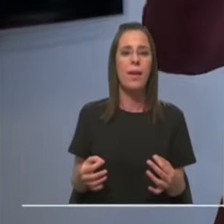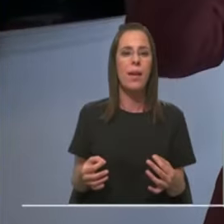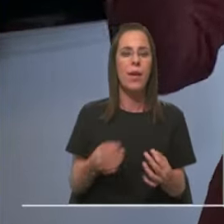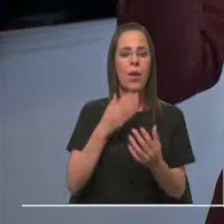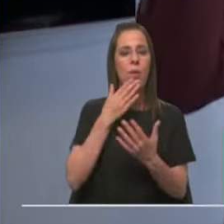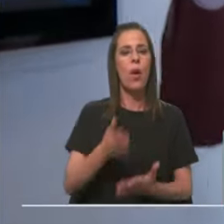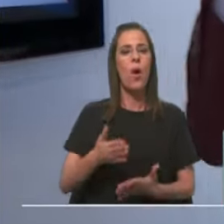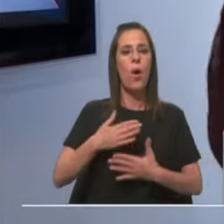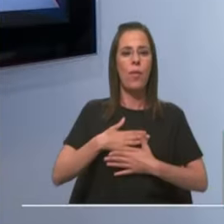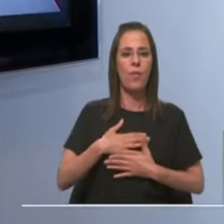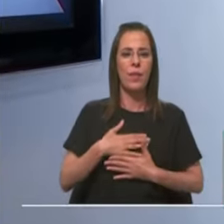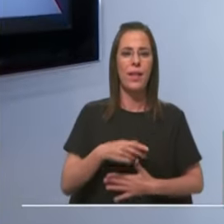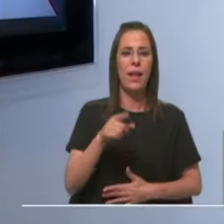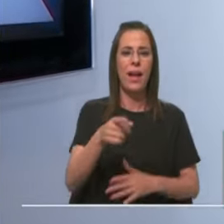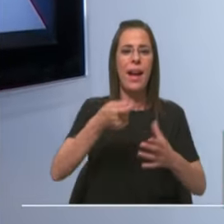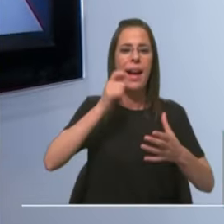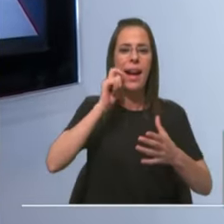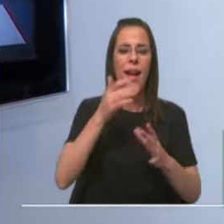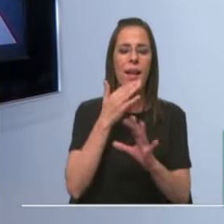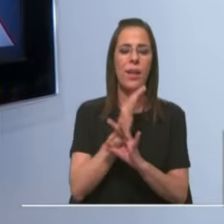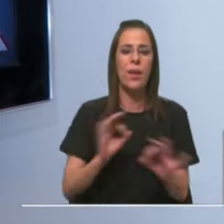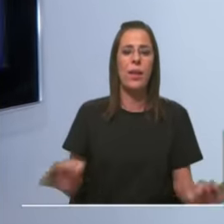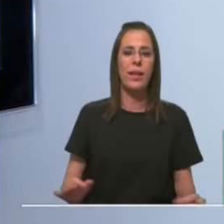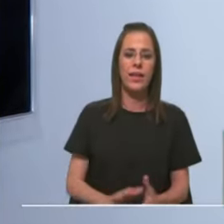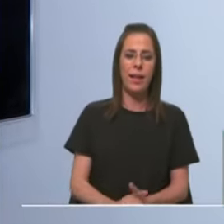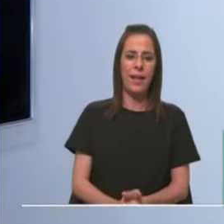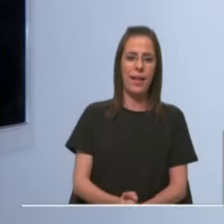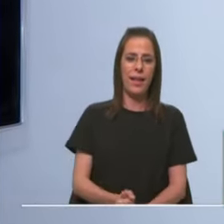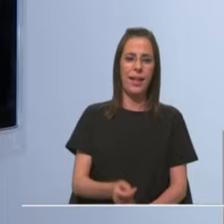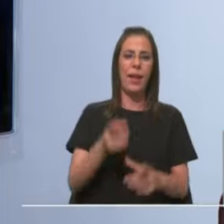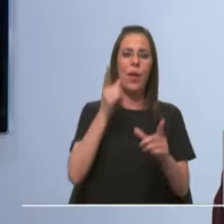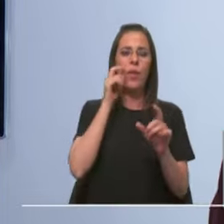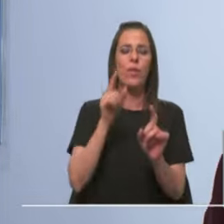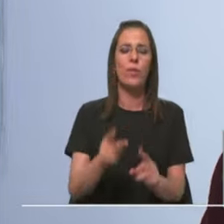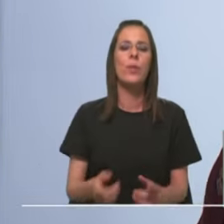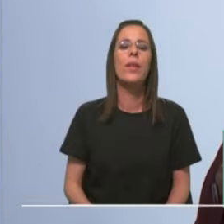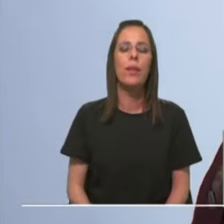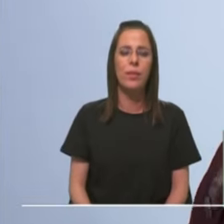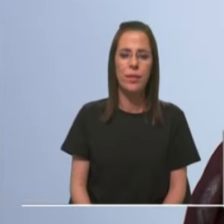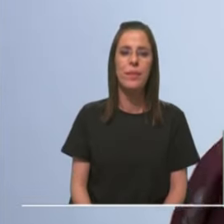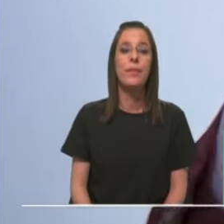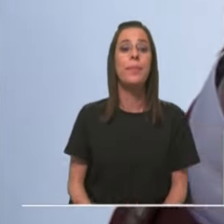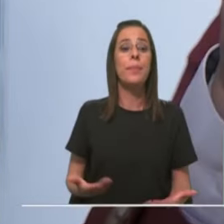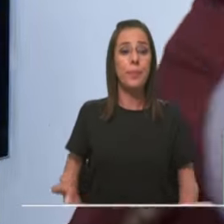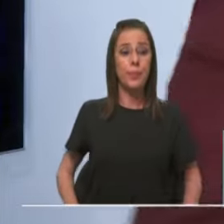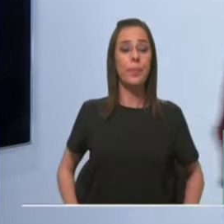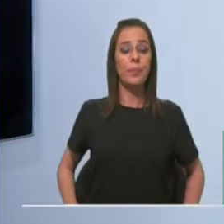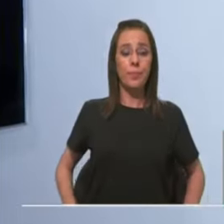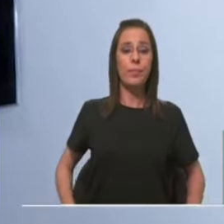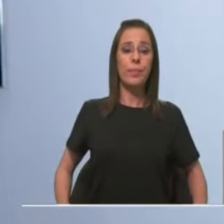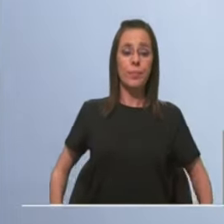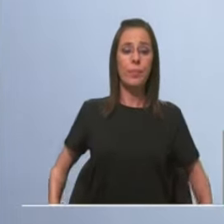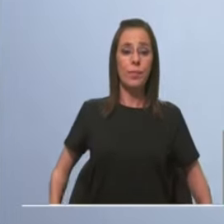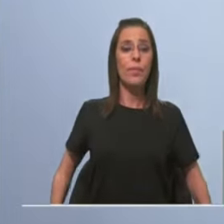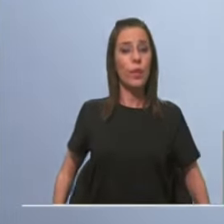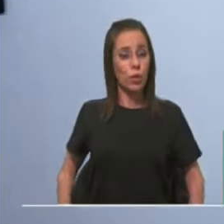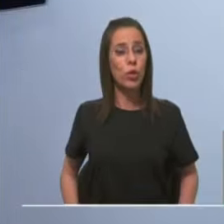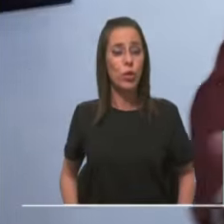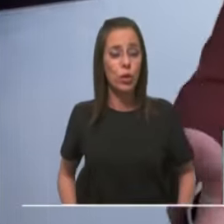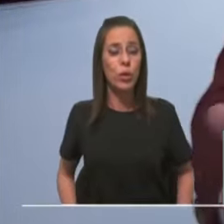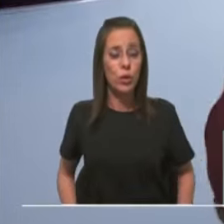nos ofereceram. Olhem esta caneca, está tão linda esta fotografia, não é? Agora,